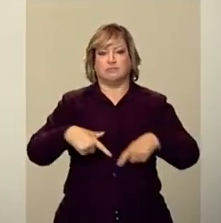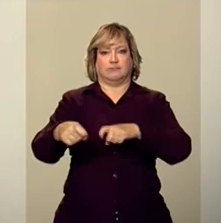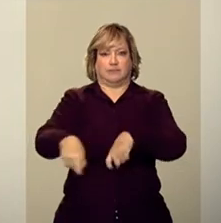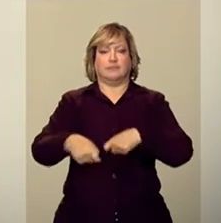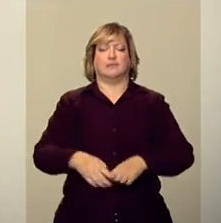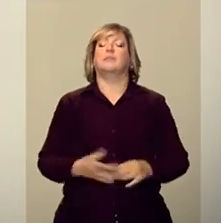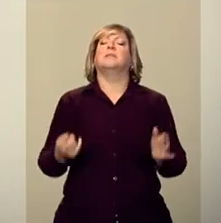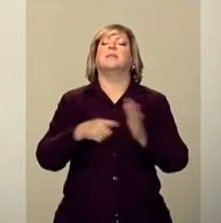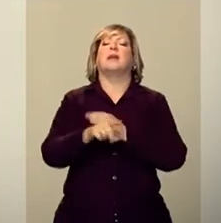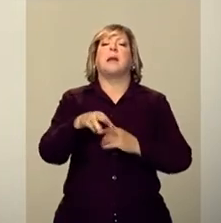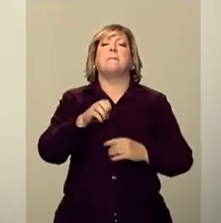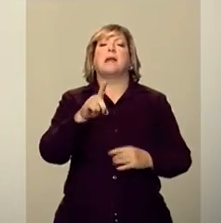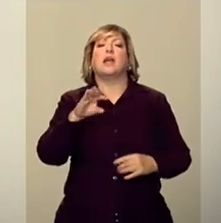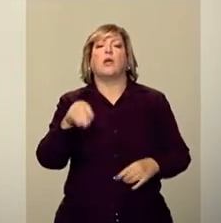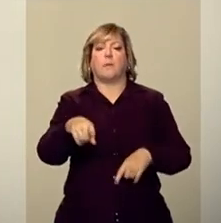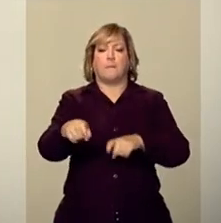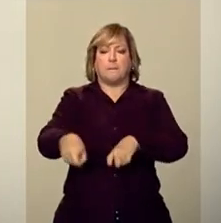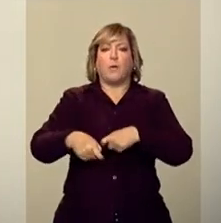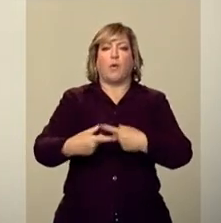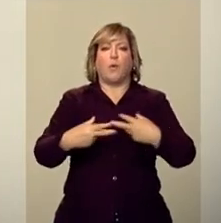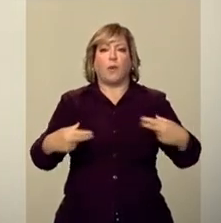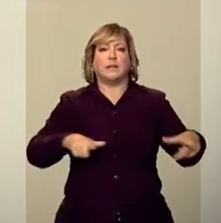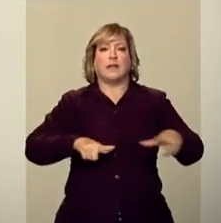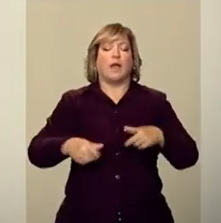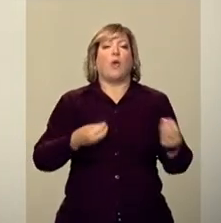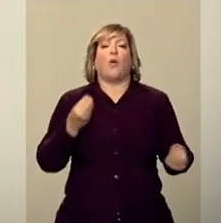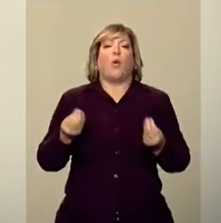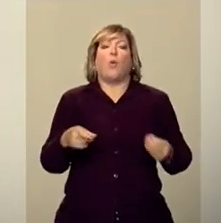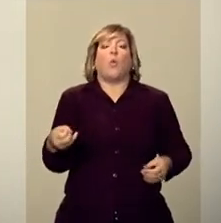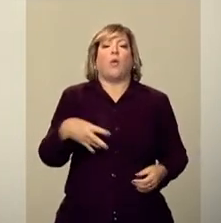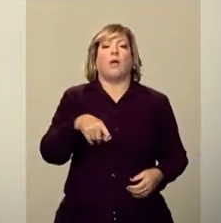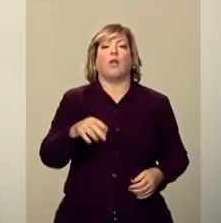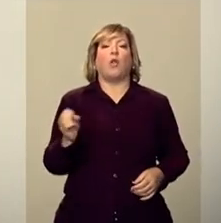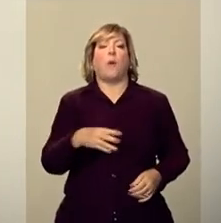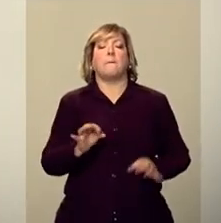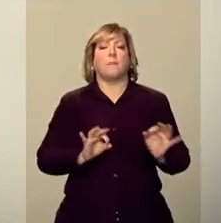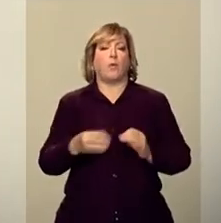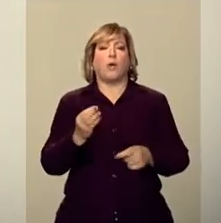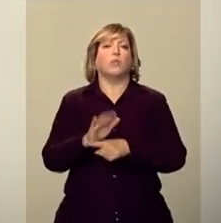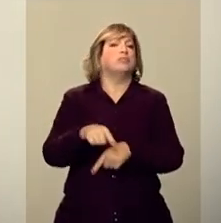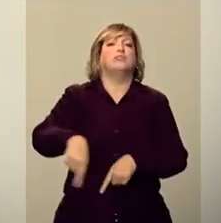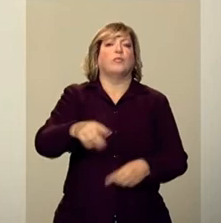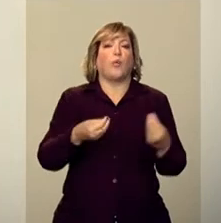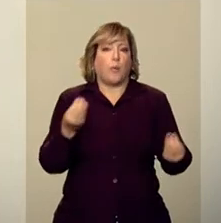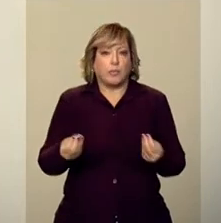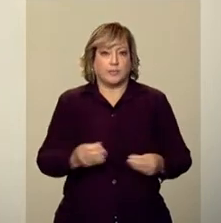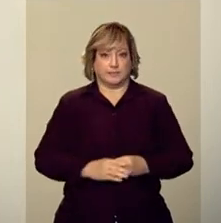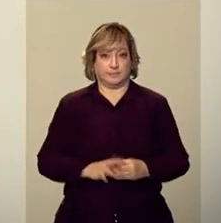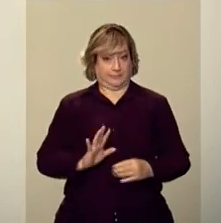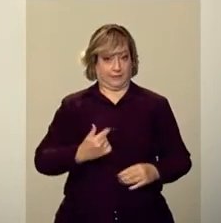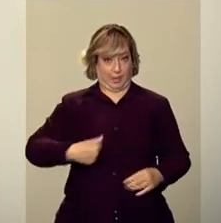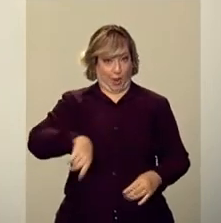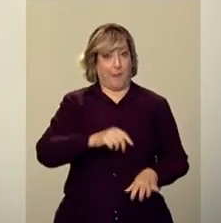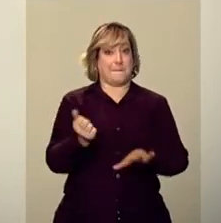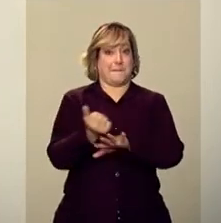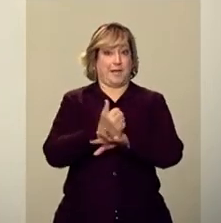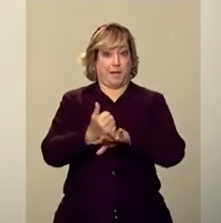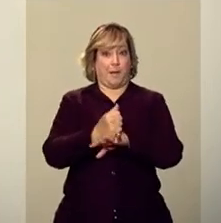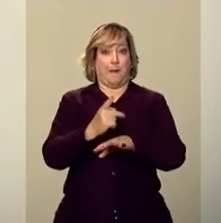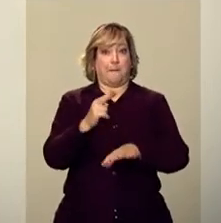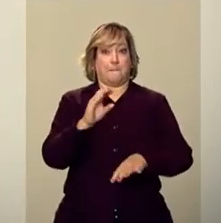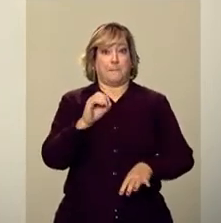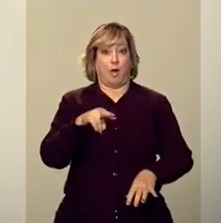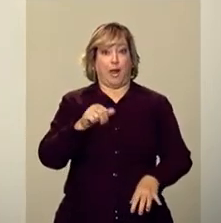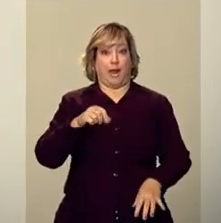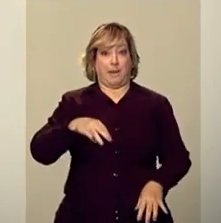nos médios produtores Quais as novidades do novo plano agrícola para eles presidenta sabe Luciano nós melhoramos ainda mais o pronamp